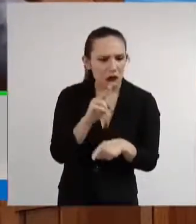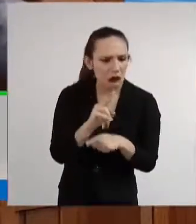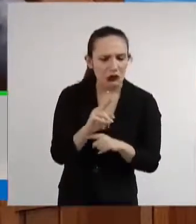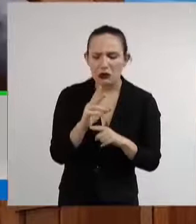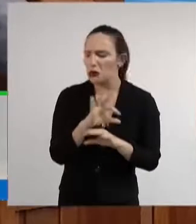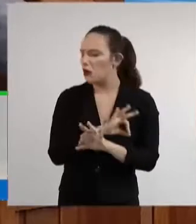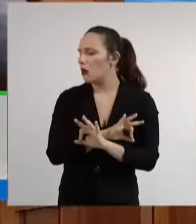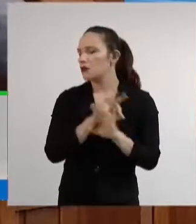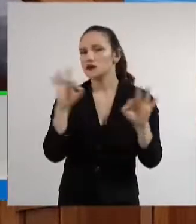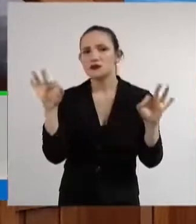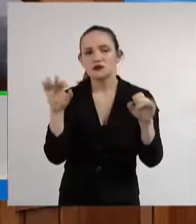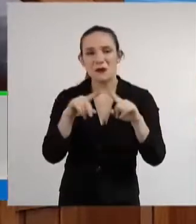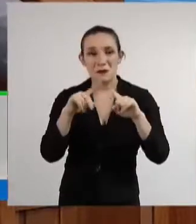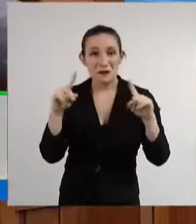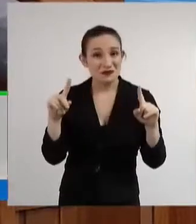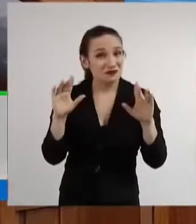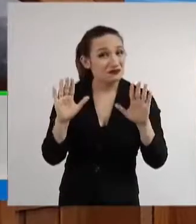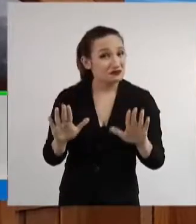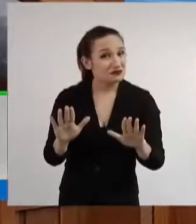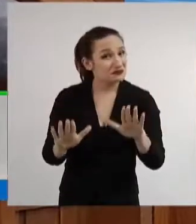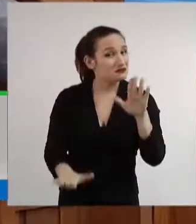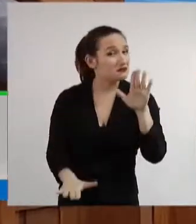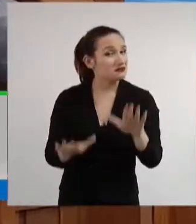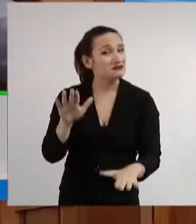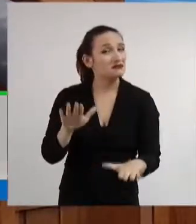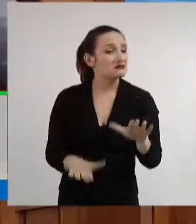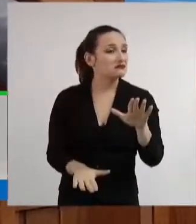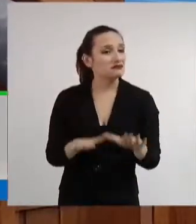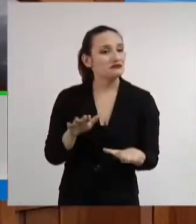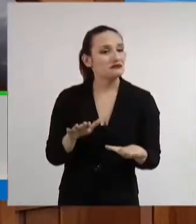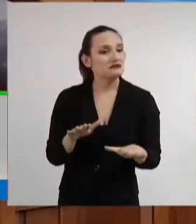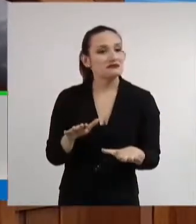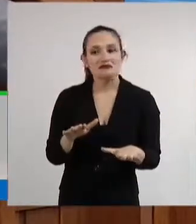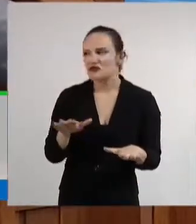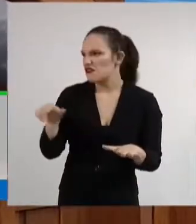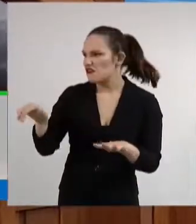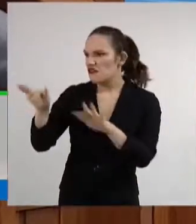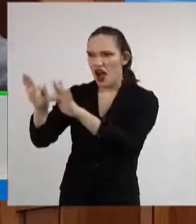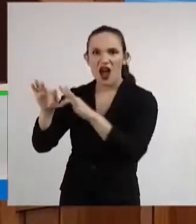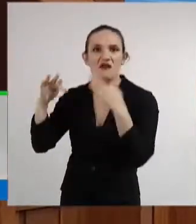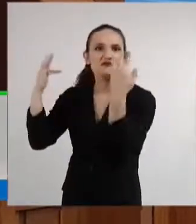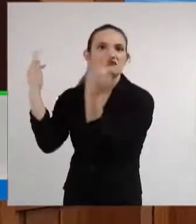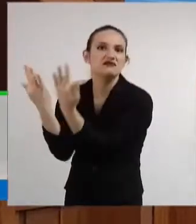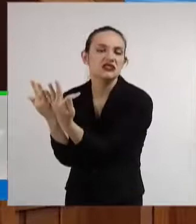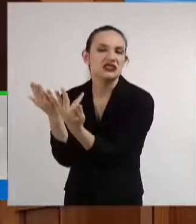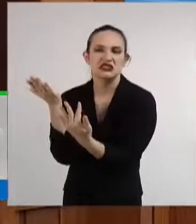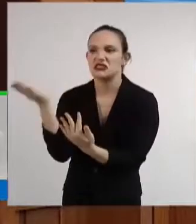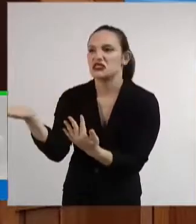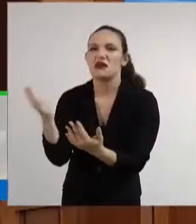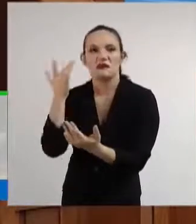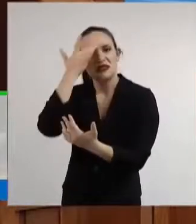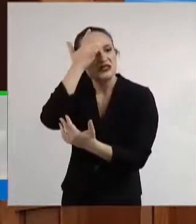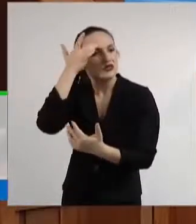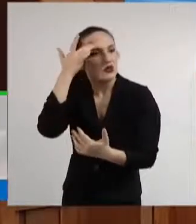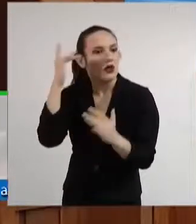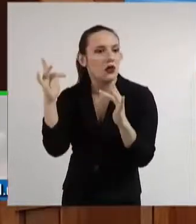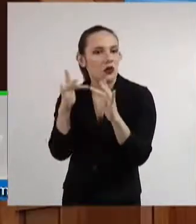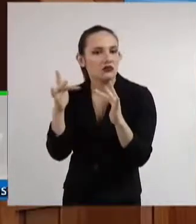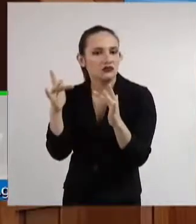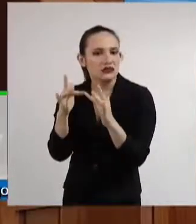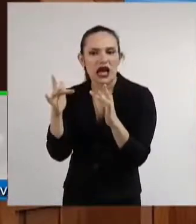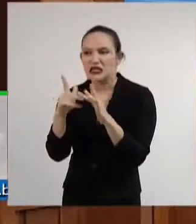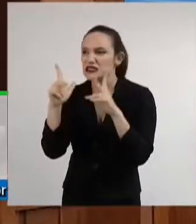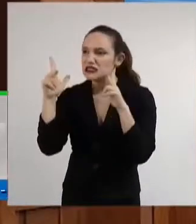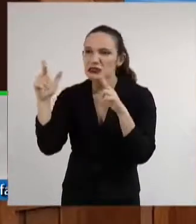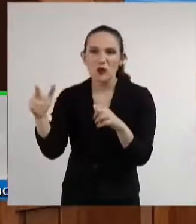estimação, e às vezes o seu próprio ente querido Às vezes aquele que tem que o próprio sangue que corre